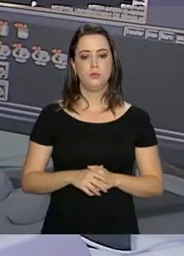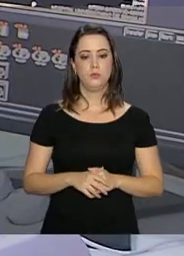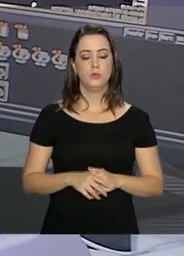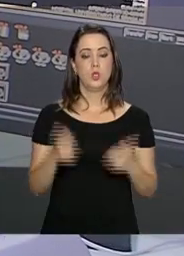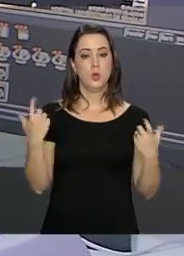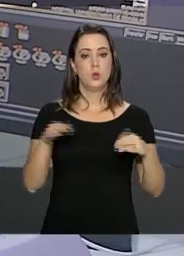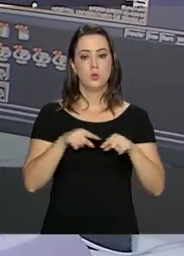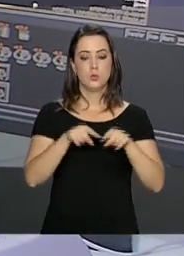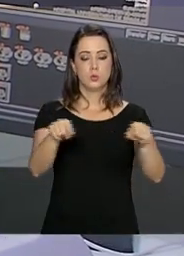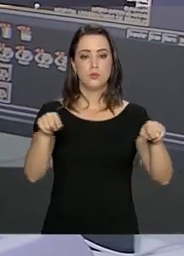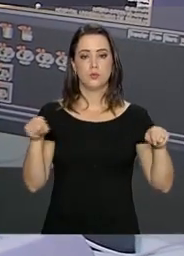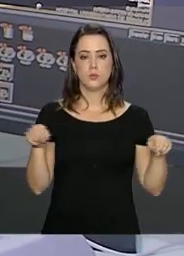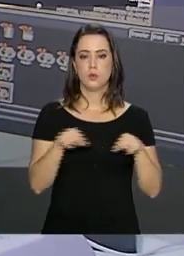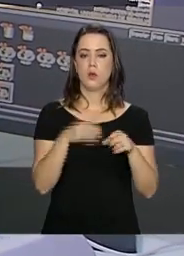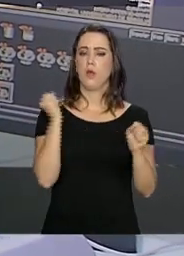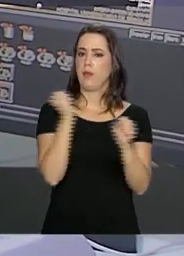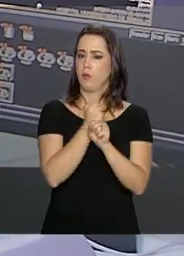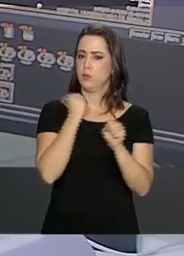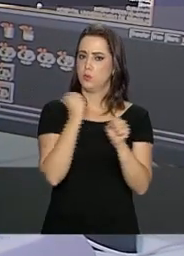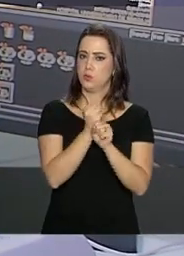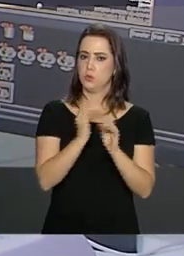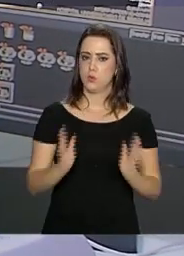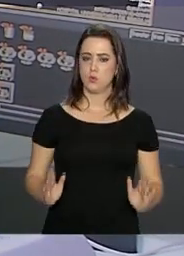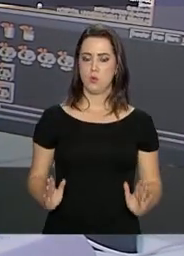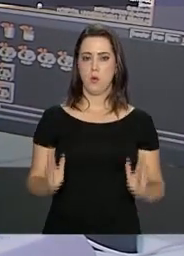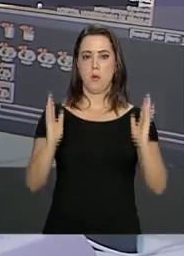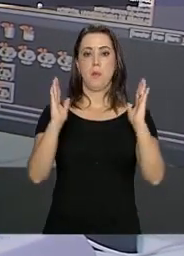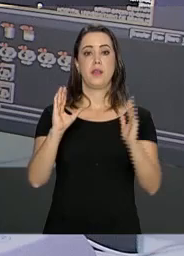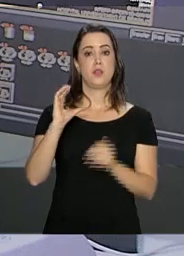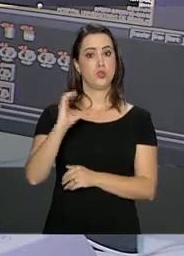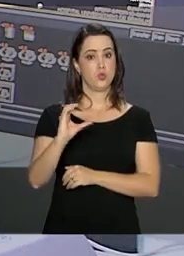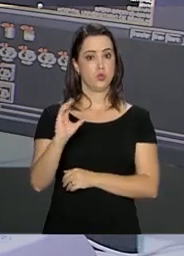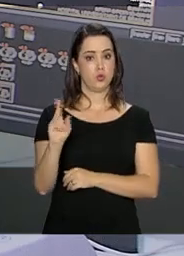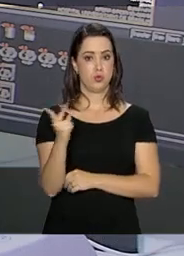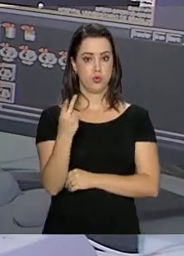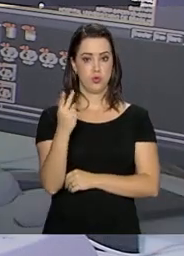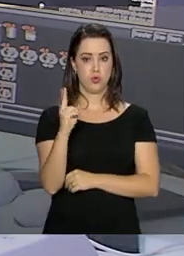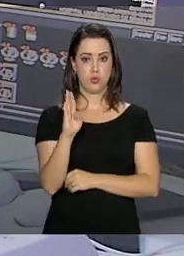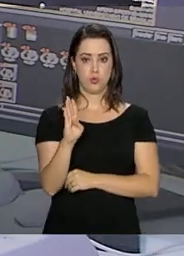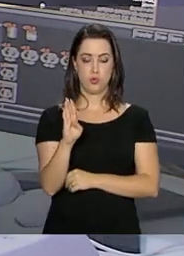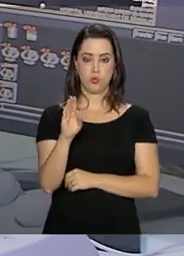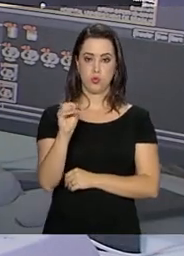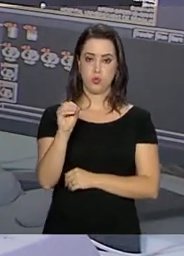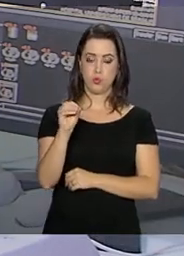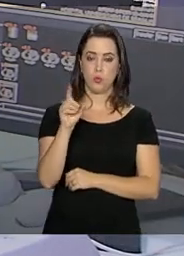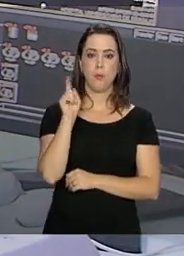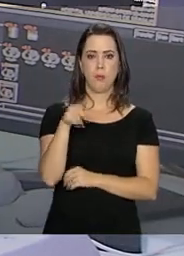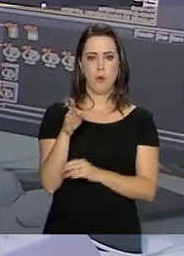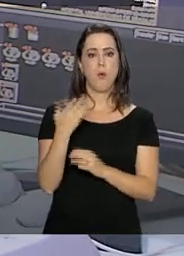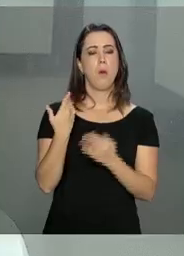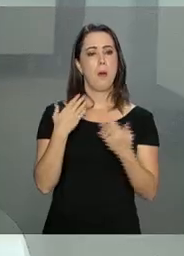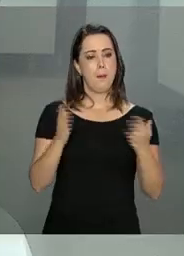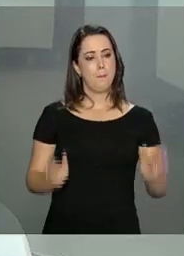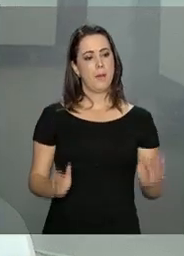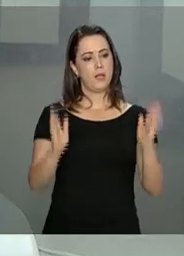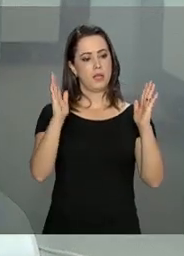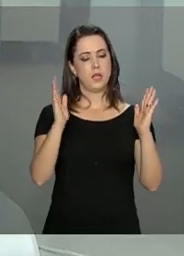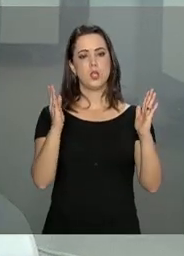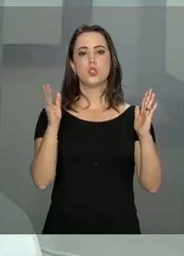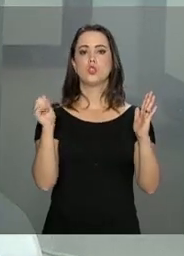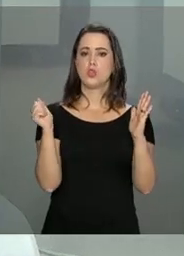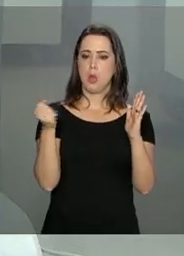são construídas com parede de chumbo, tanto nas paredes, nas portas. Nesse caso aqui do vidro, é um